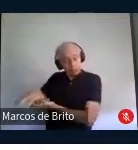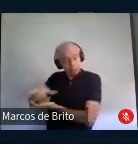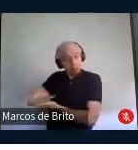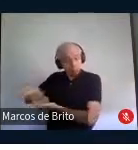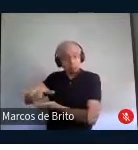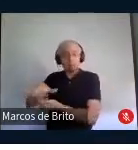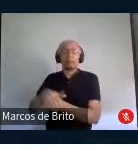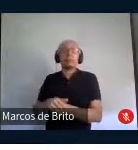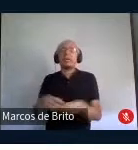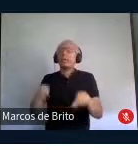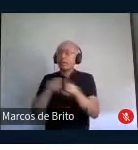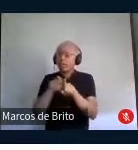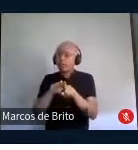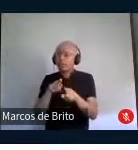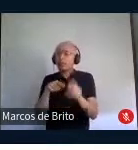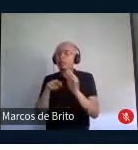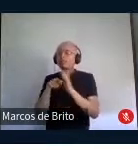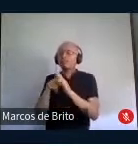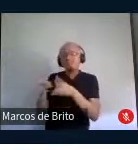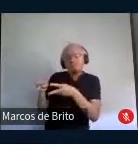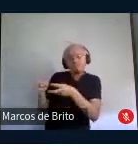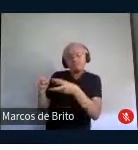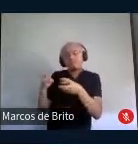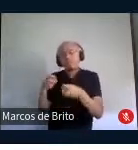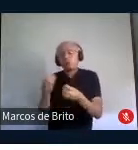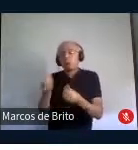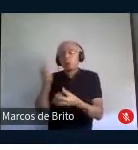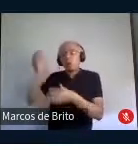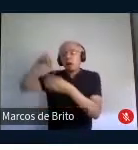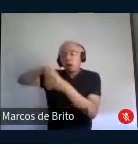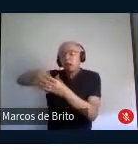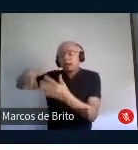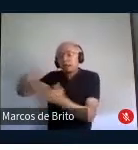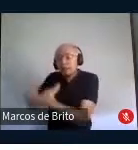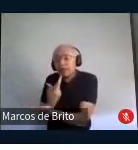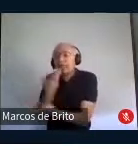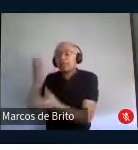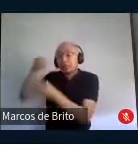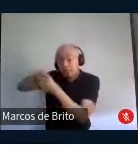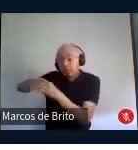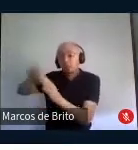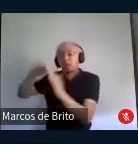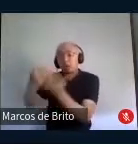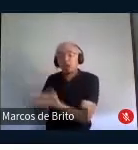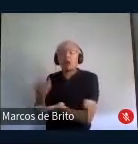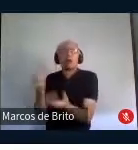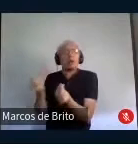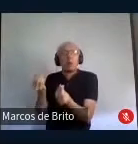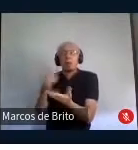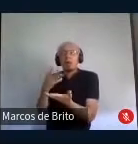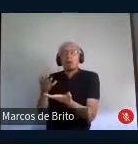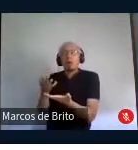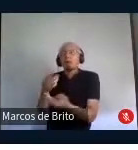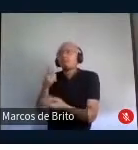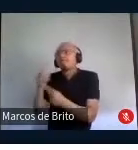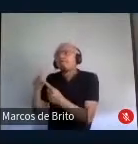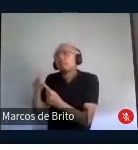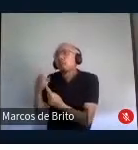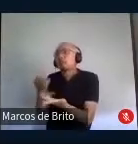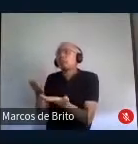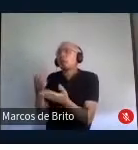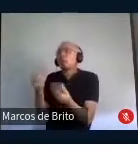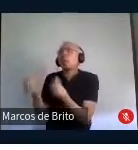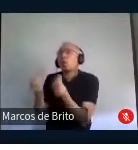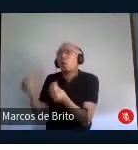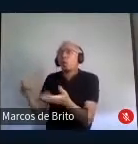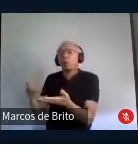também investigamos a interpretação no contexto educacional, como ela ocorre, em qual modalidade, qual é o tipo de interpretação.